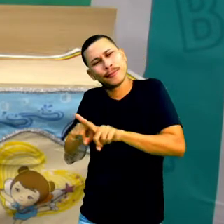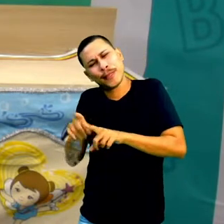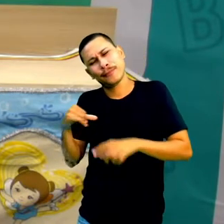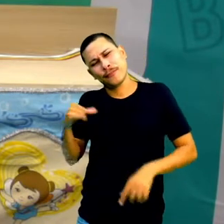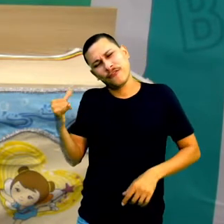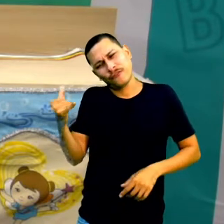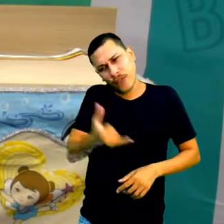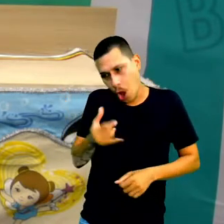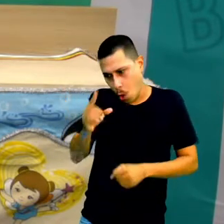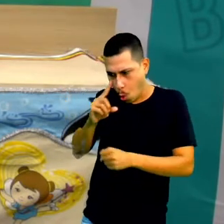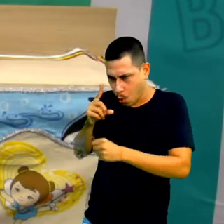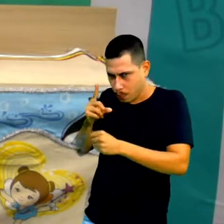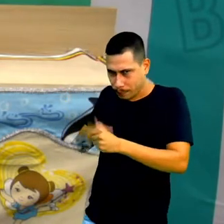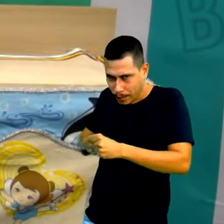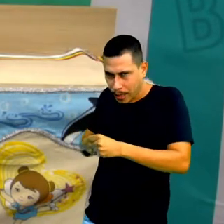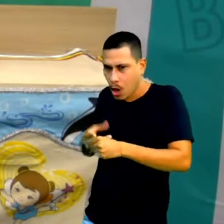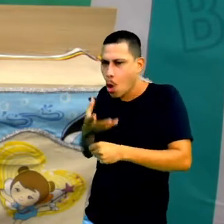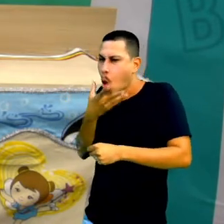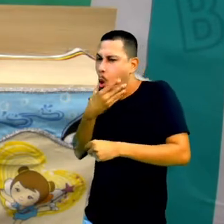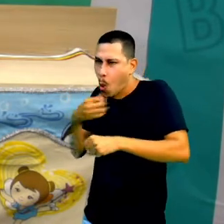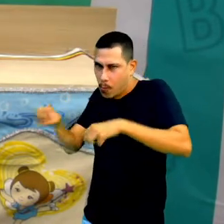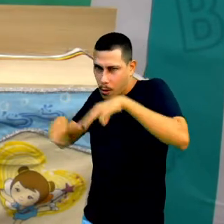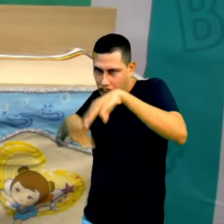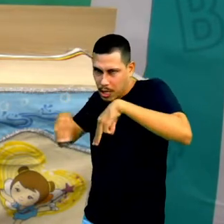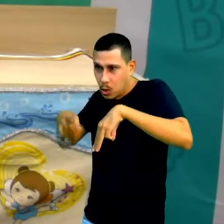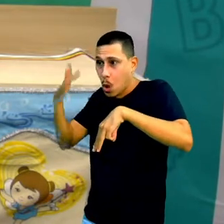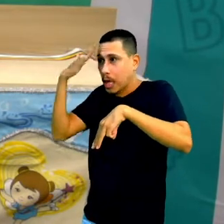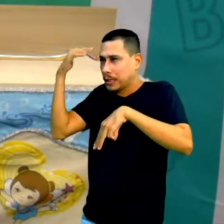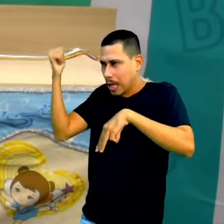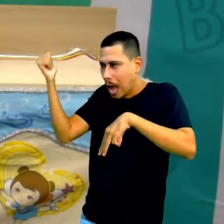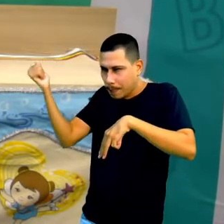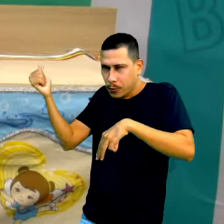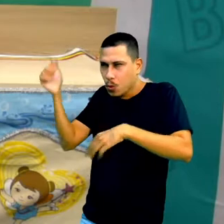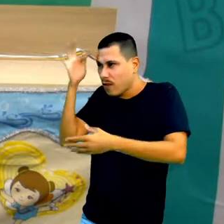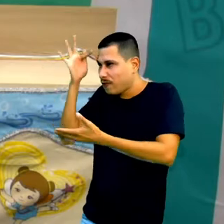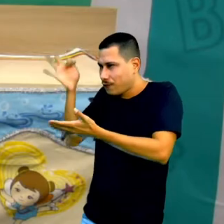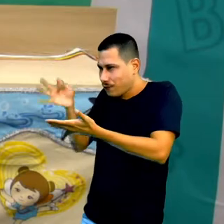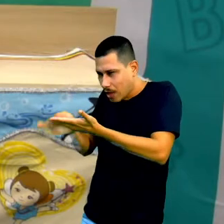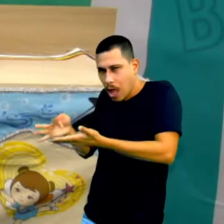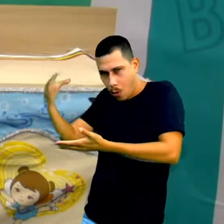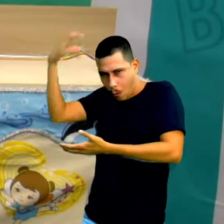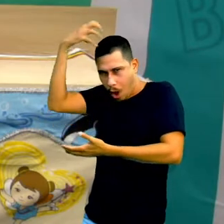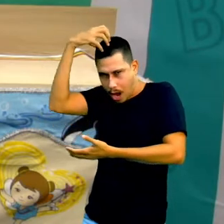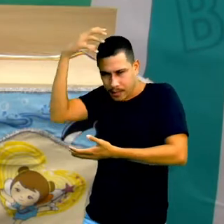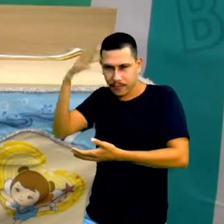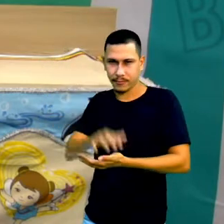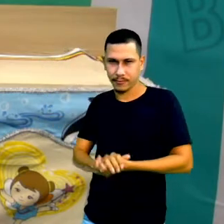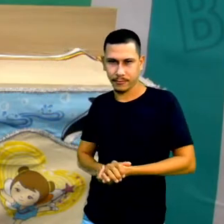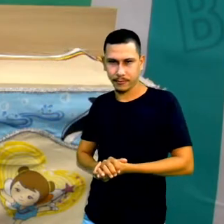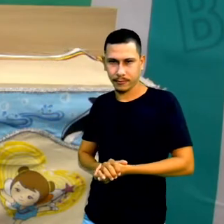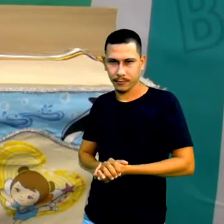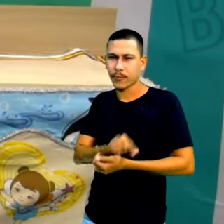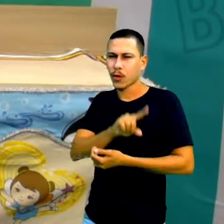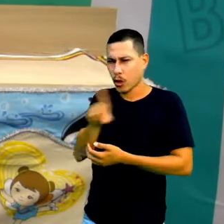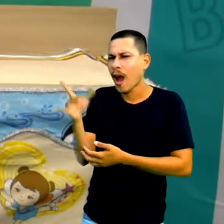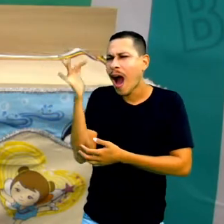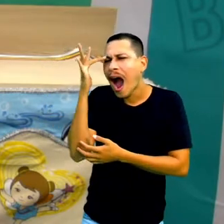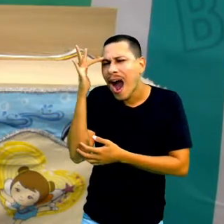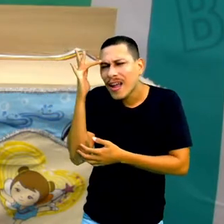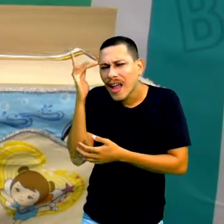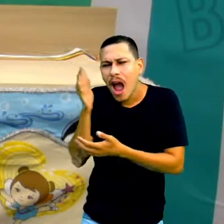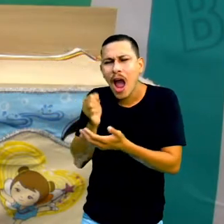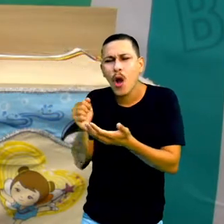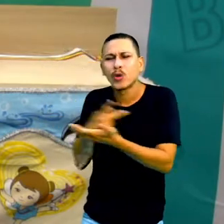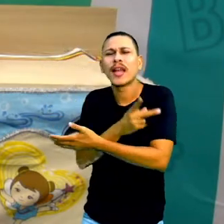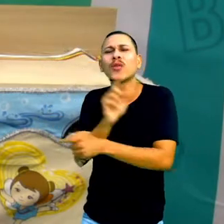aproveitaria para descobrir se o ministro era sábio e fiel a ele. Será que vai acontecer, hein, Leiturinha?